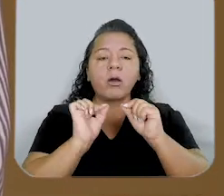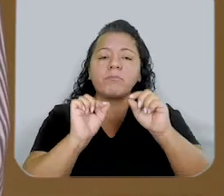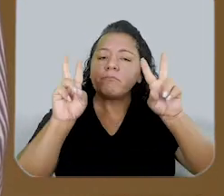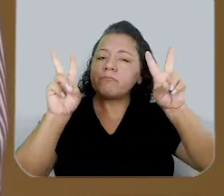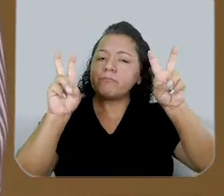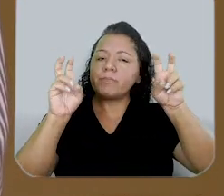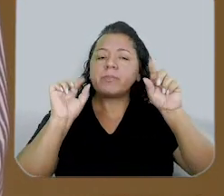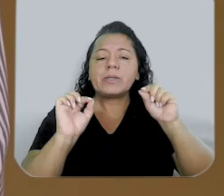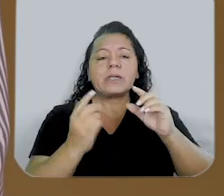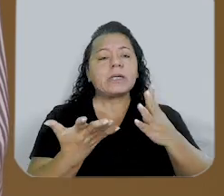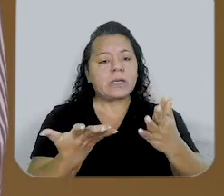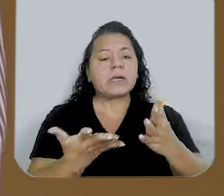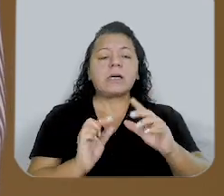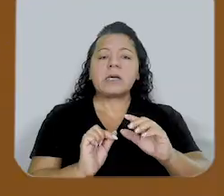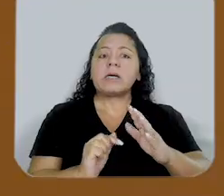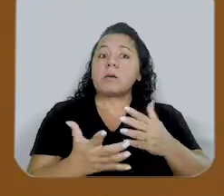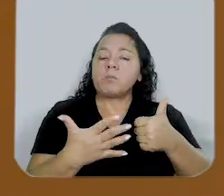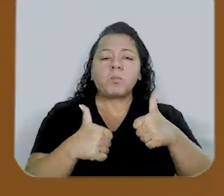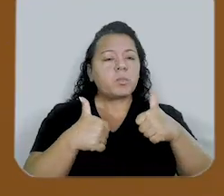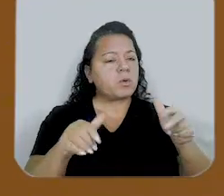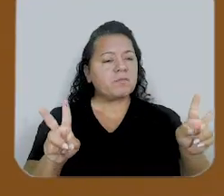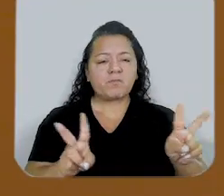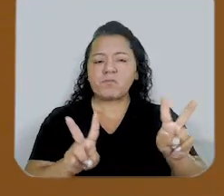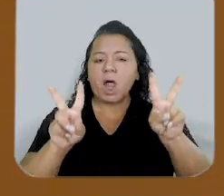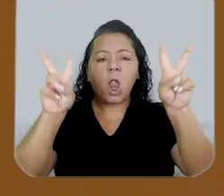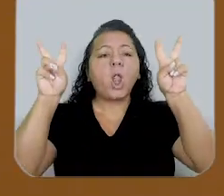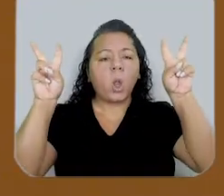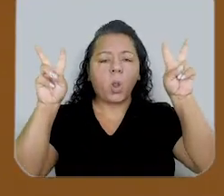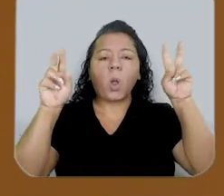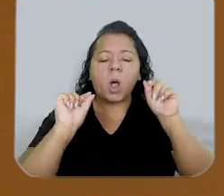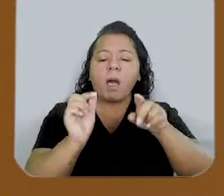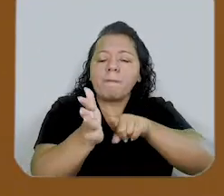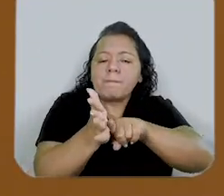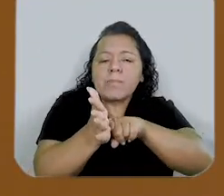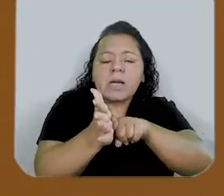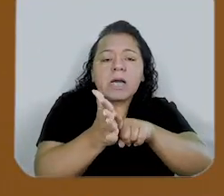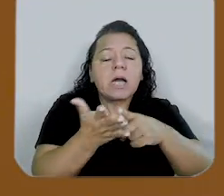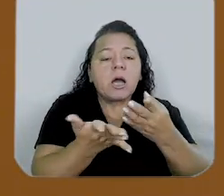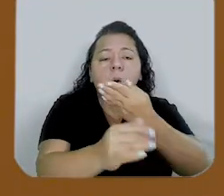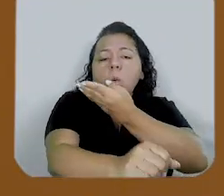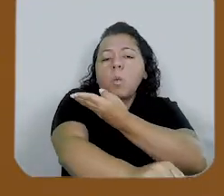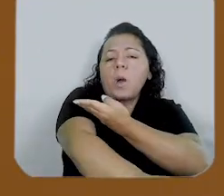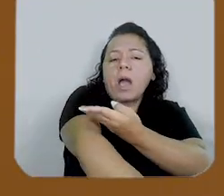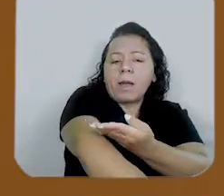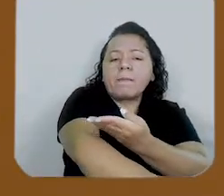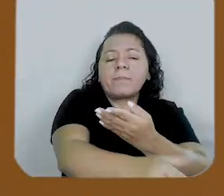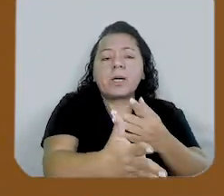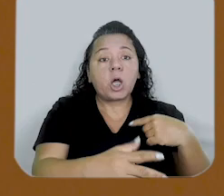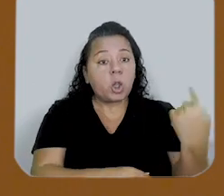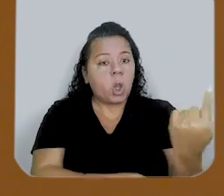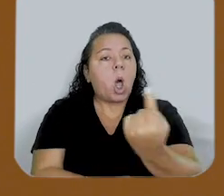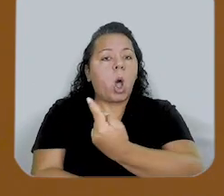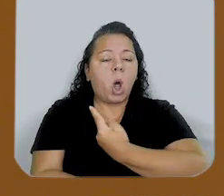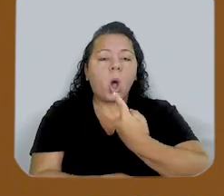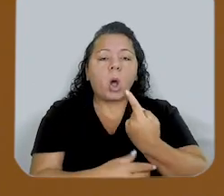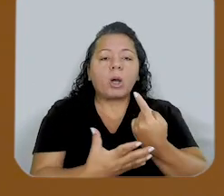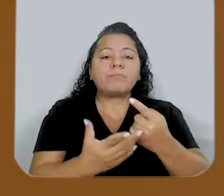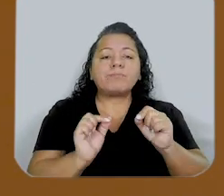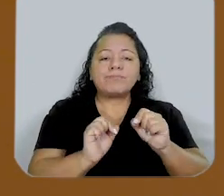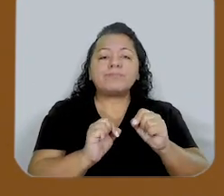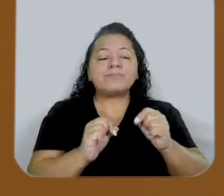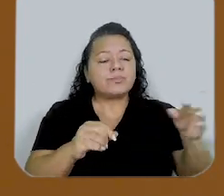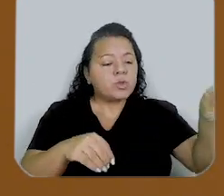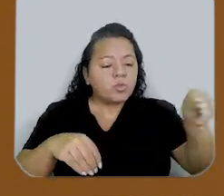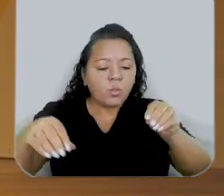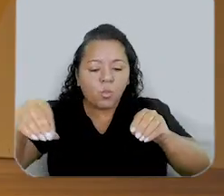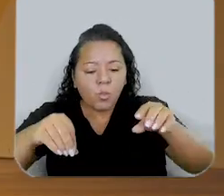mais sobre como começou todo esse trabalho, explicar um pouco da pesquisa, porque é um hábito muito nosso, né? Agregar em volta de um